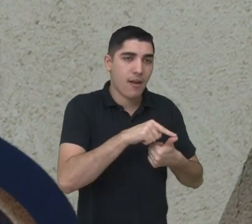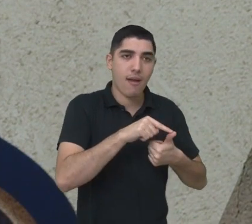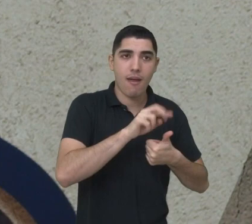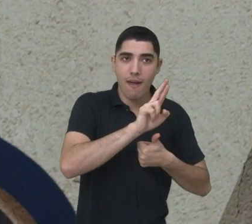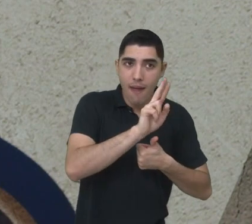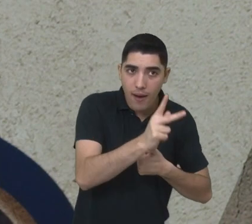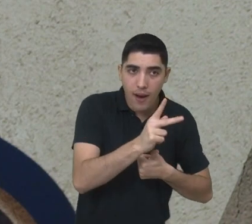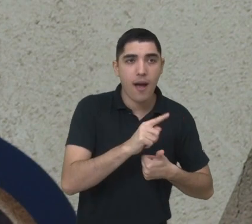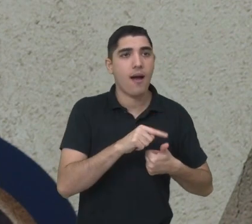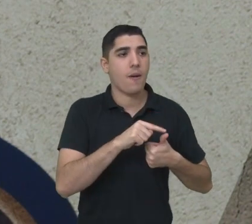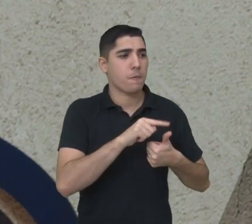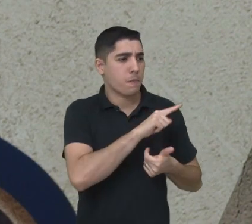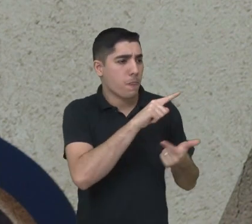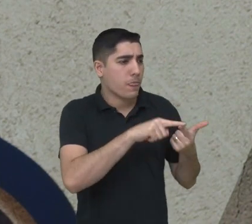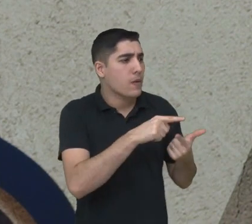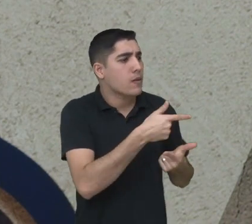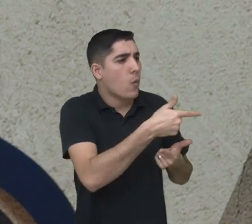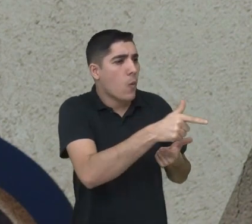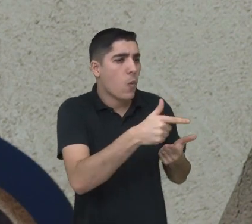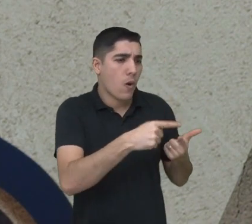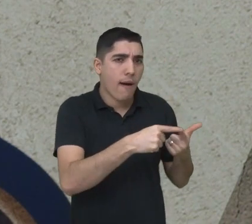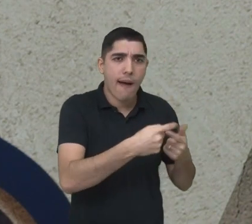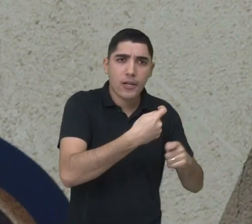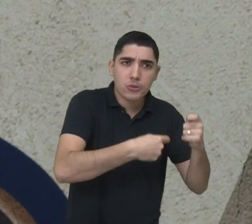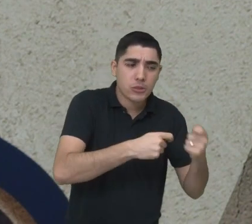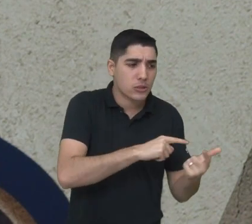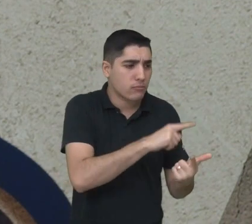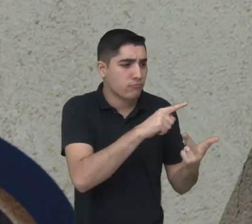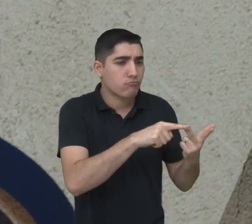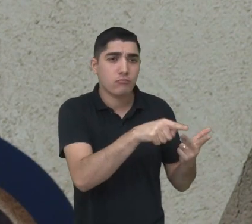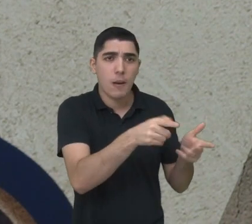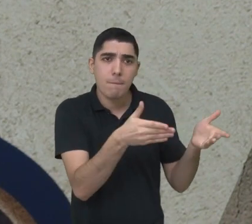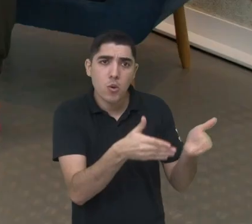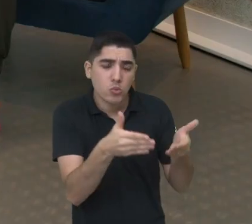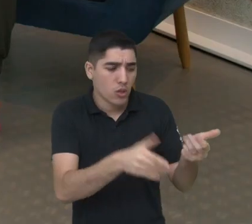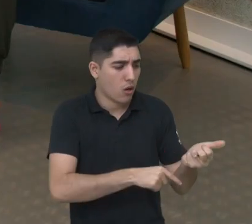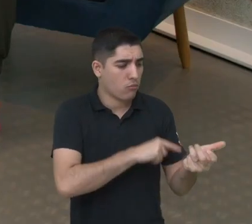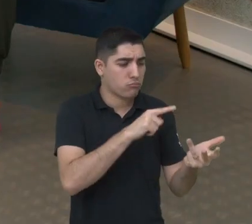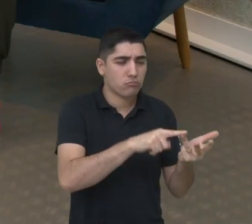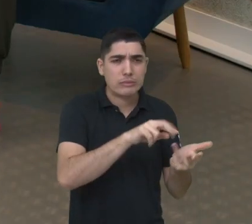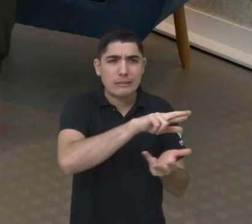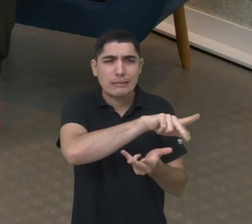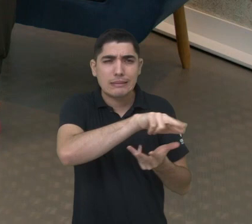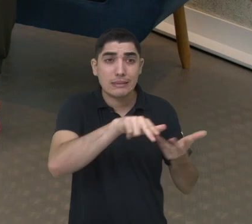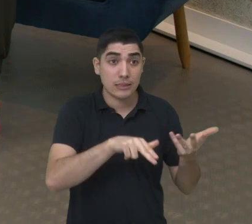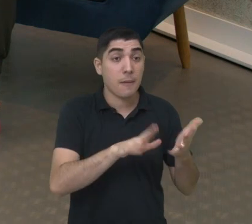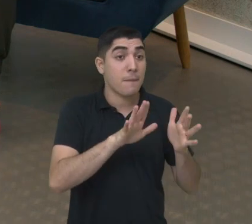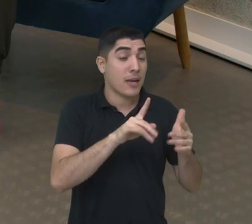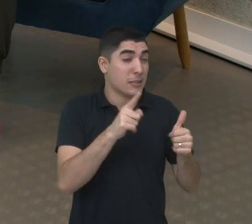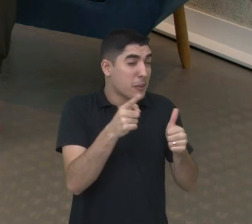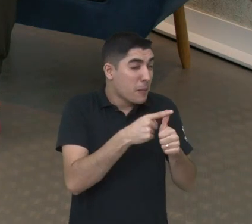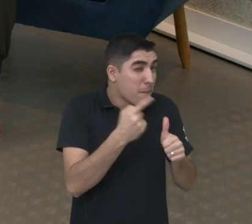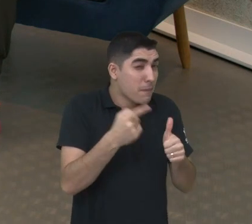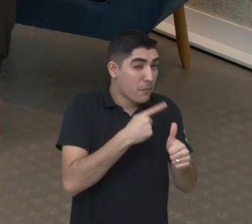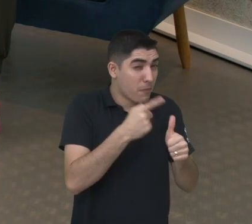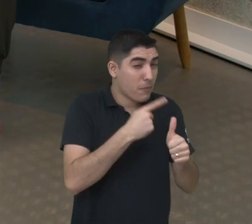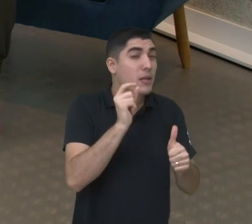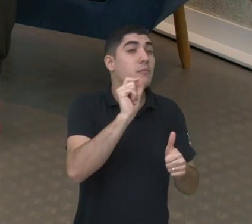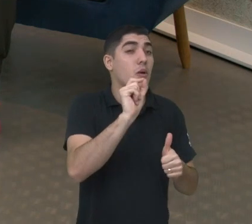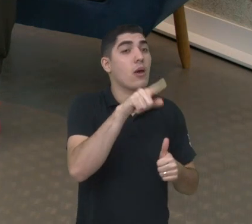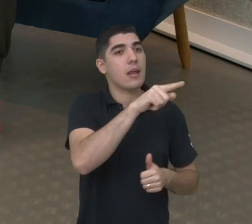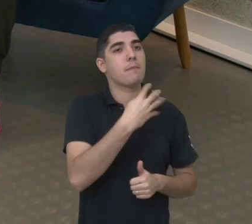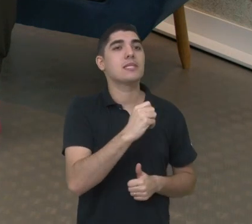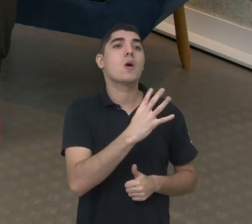ali do RH, ele vai passando por todas as outras áreas, né? E o importante do engenheiro de produção é ele entender de